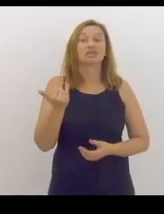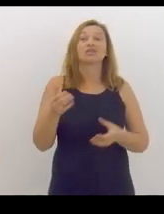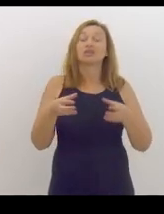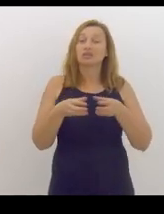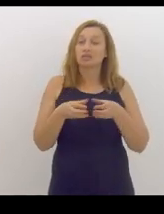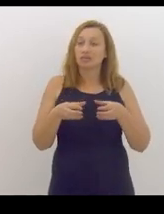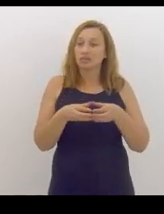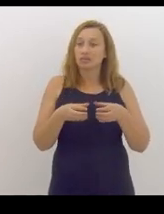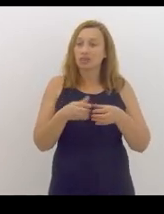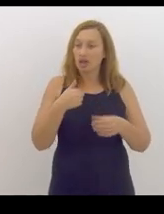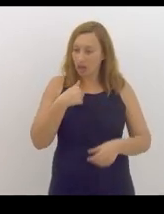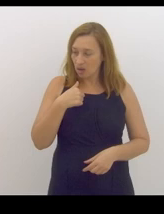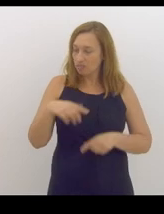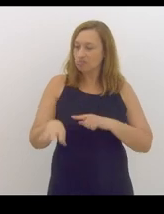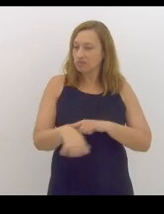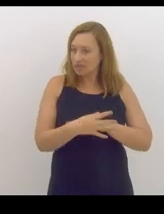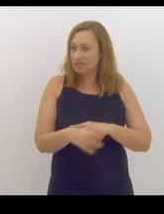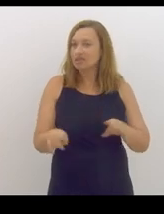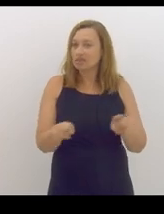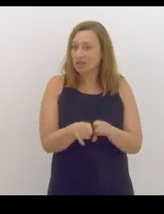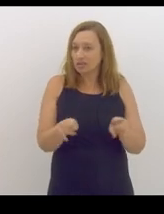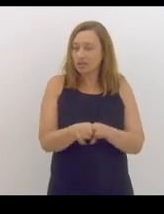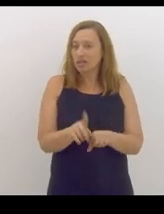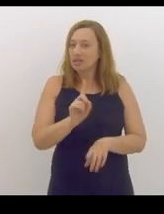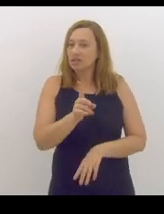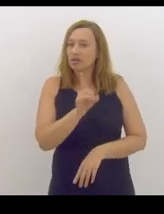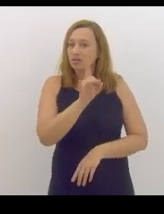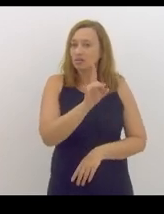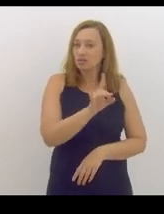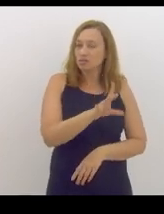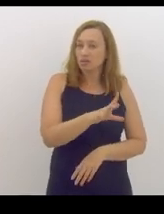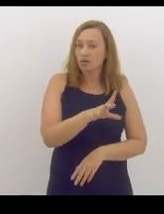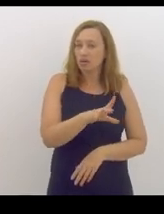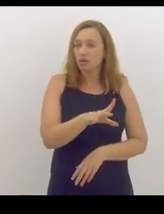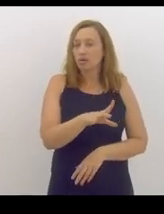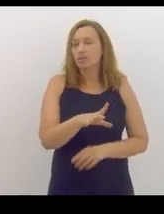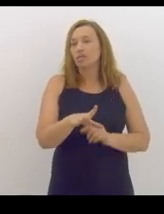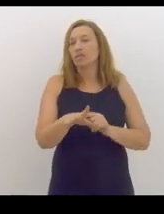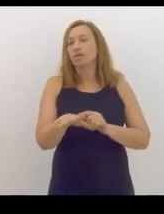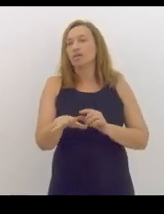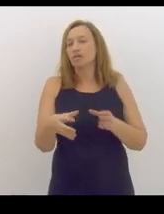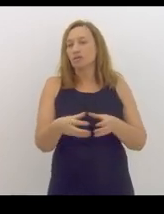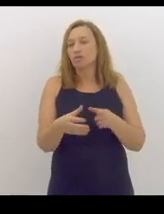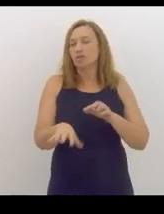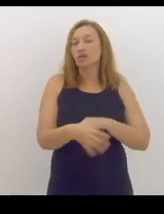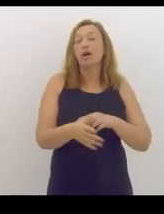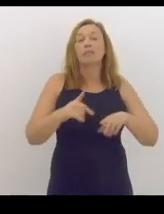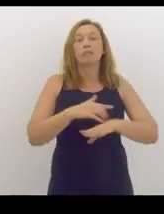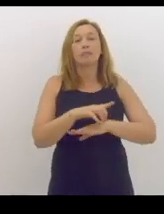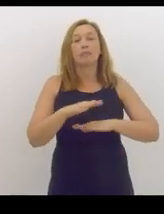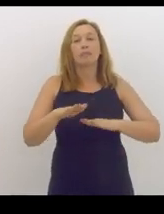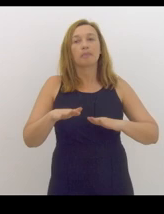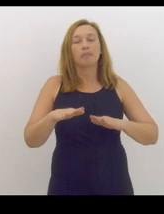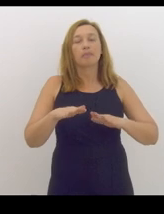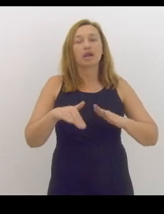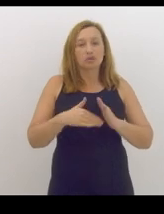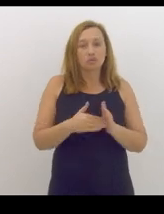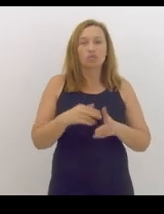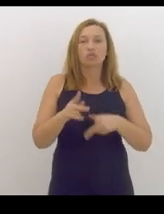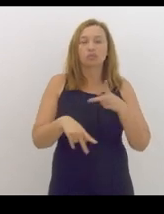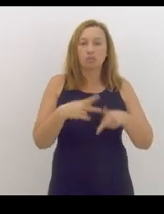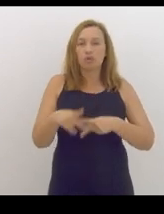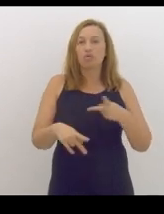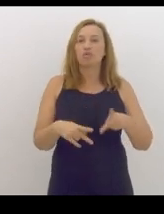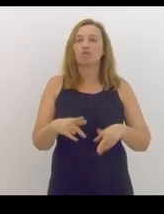fui taxista também, não só para a classe, mas também para toda a população, que vai ter uma